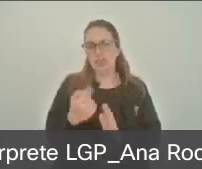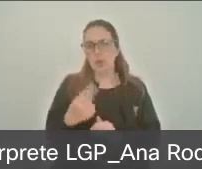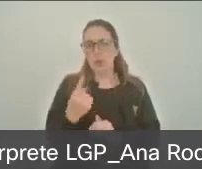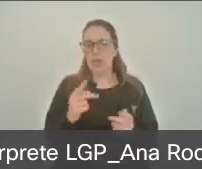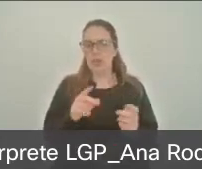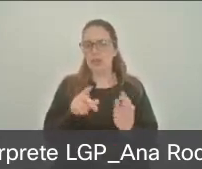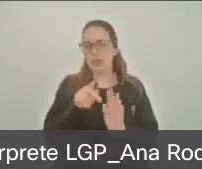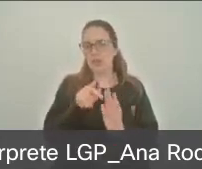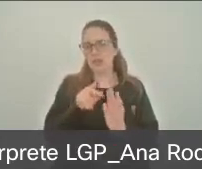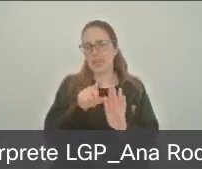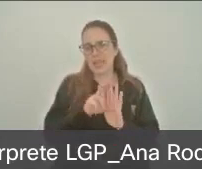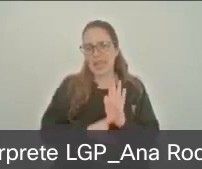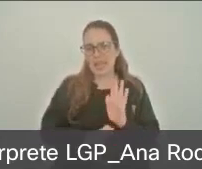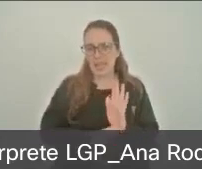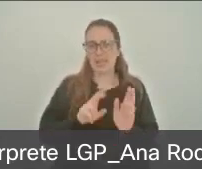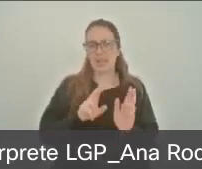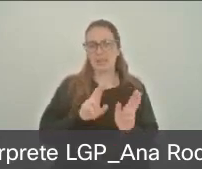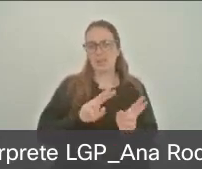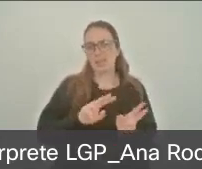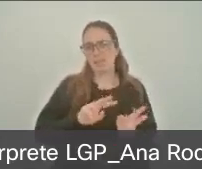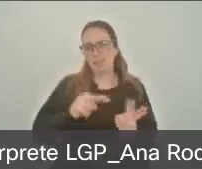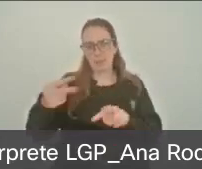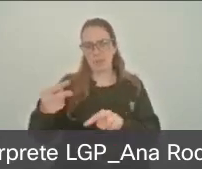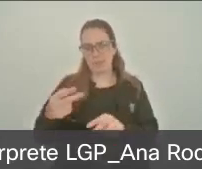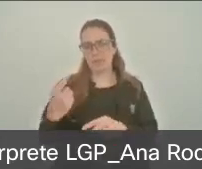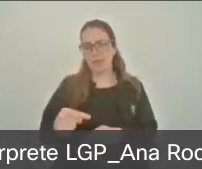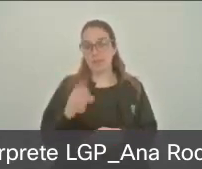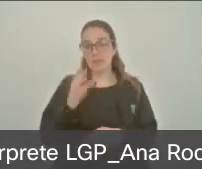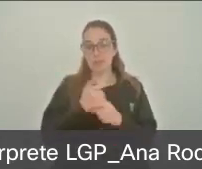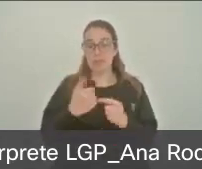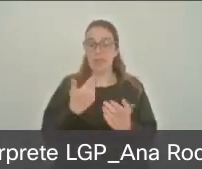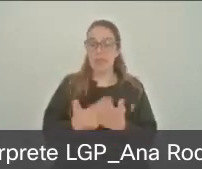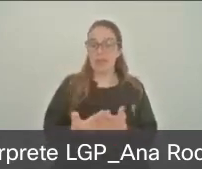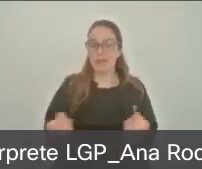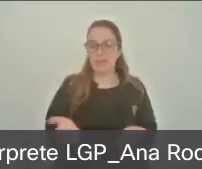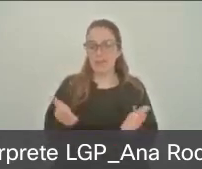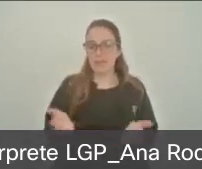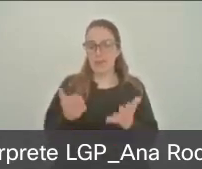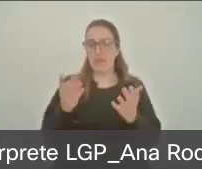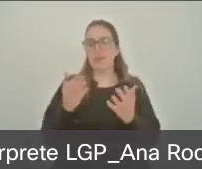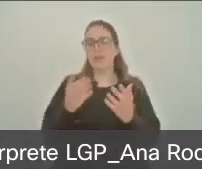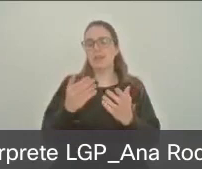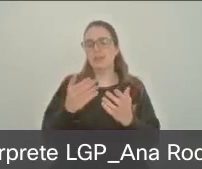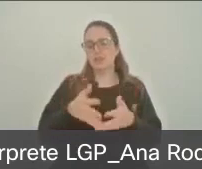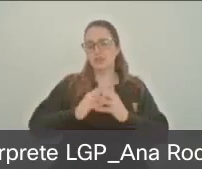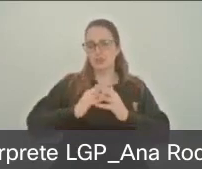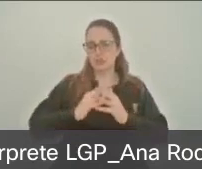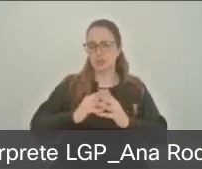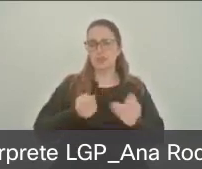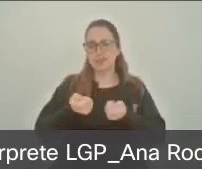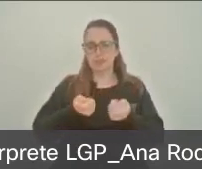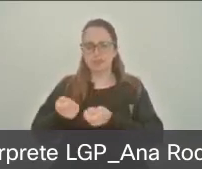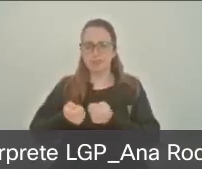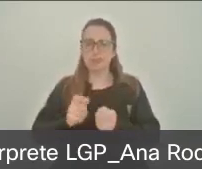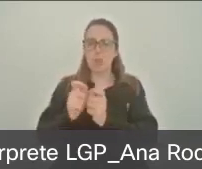programática no sentido de instar os estabelecimentos hospitalares a proceder às alterações infraestruturais, funcionais e organizacionais